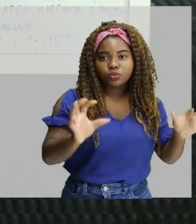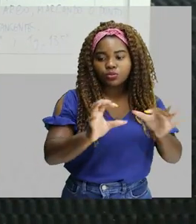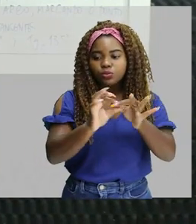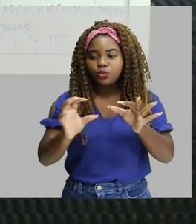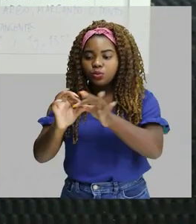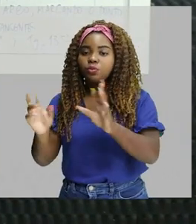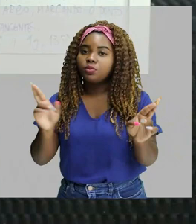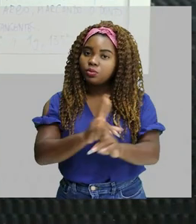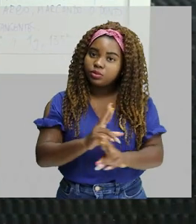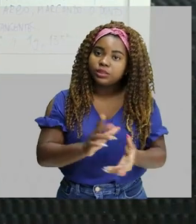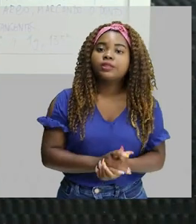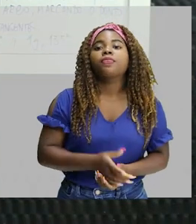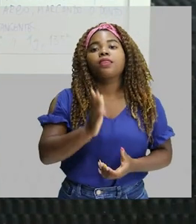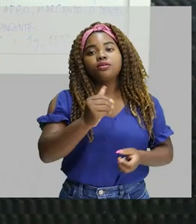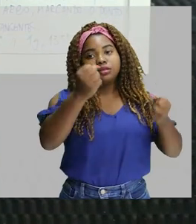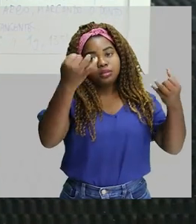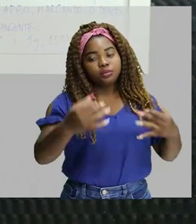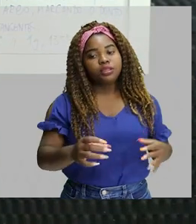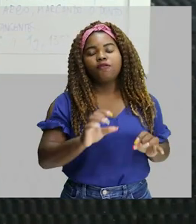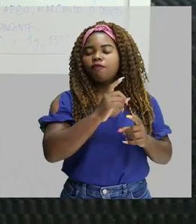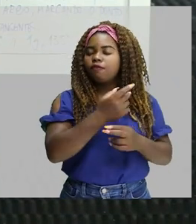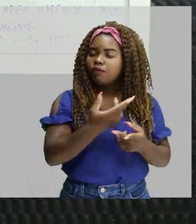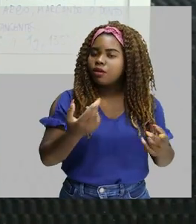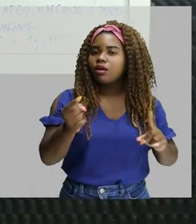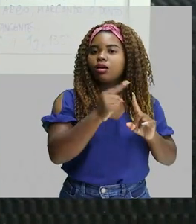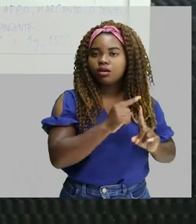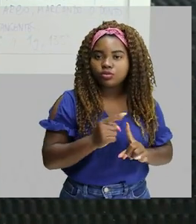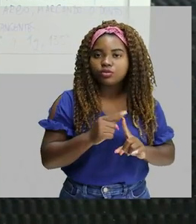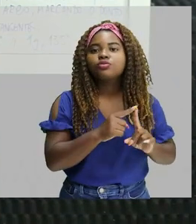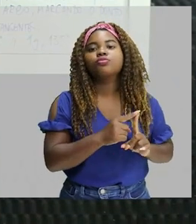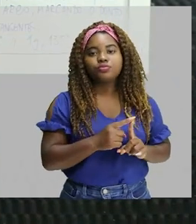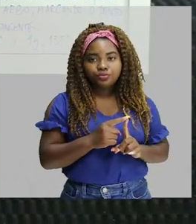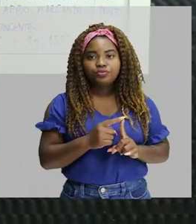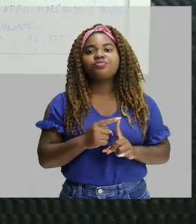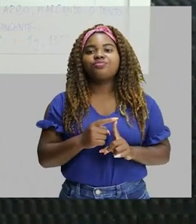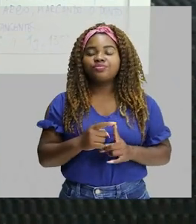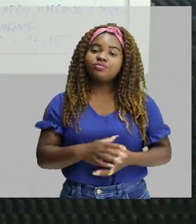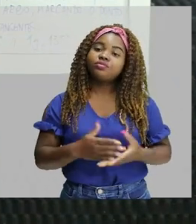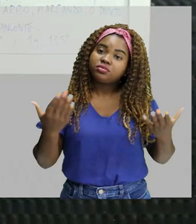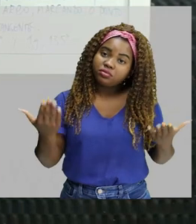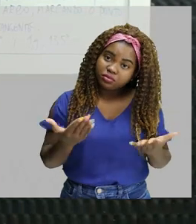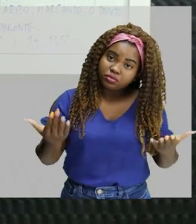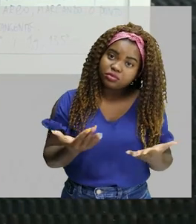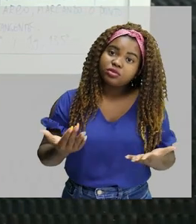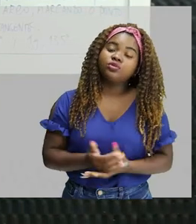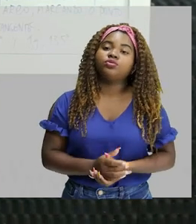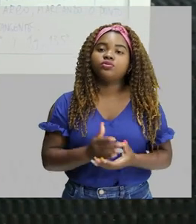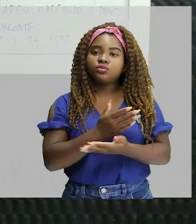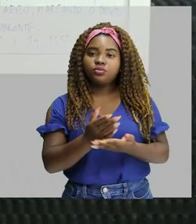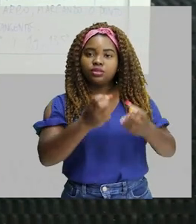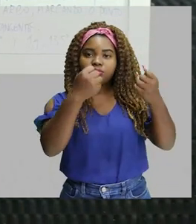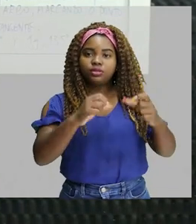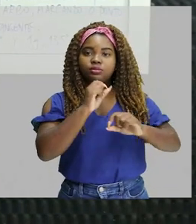falamos do cículo trigonométrico medidas de arco Arcos cgros tá E hoje a gente vai começar a